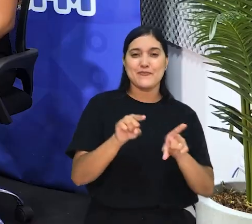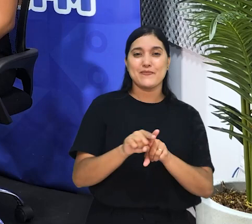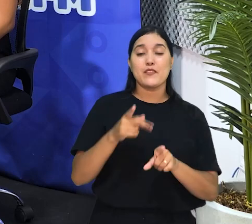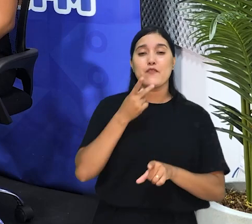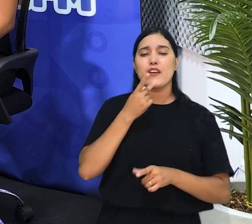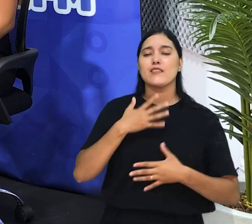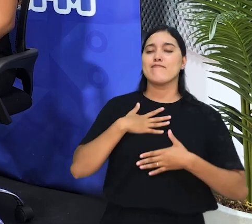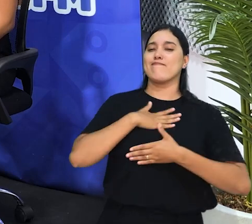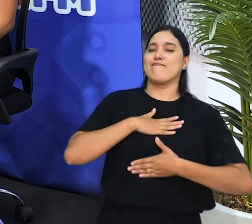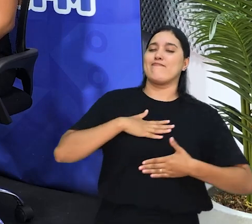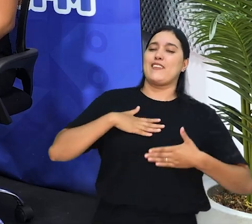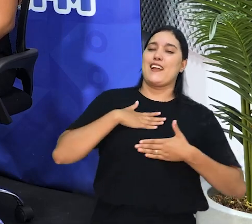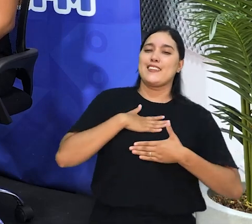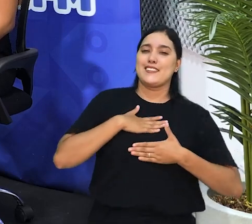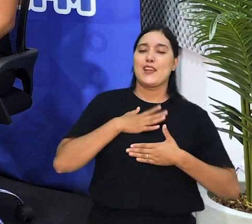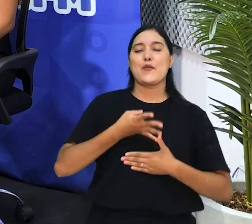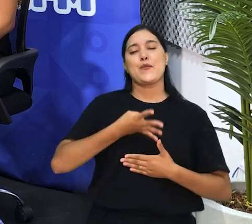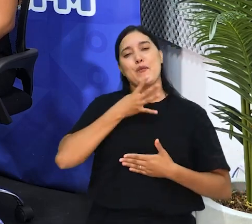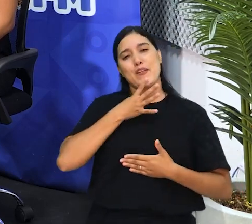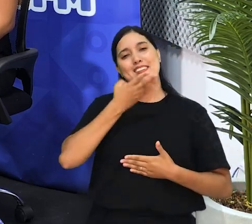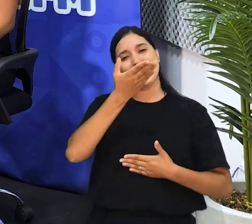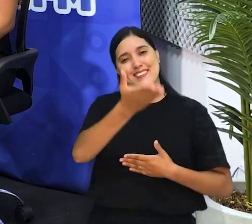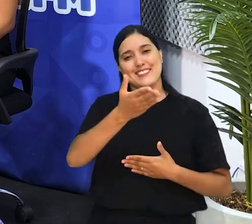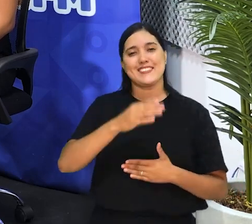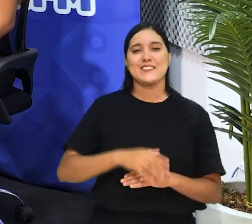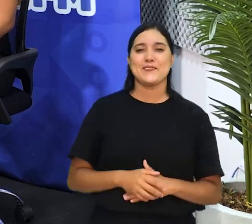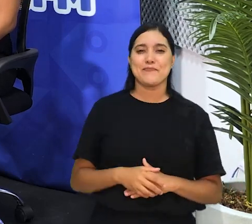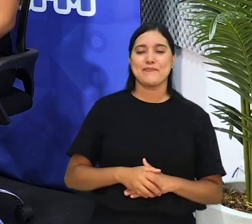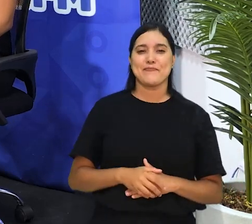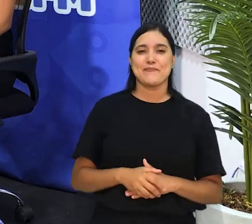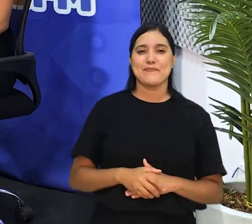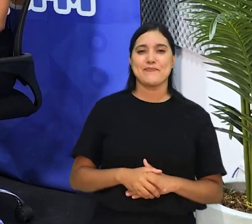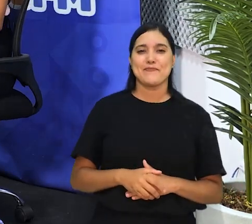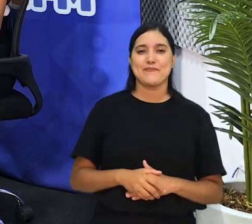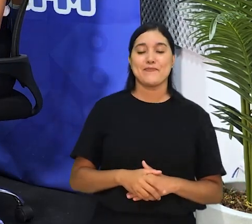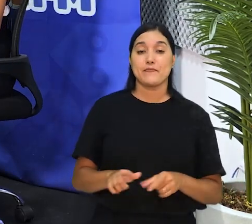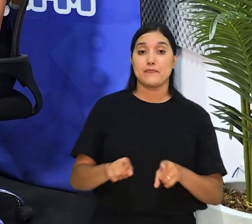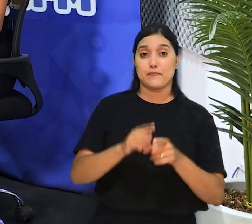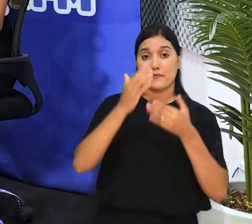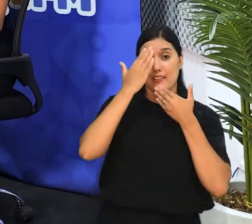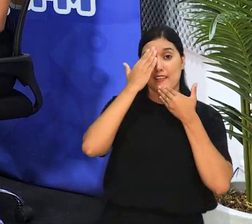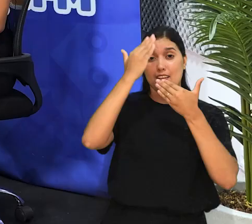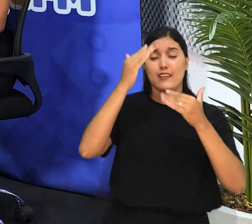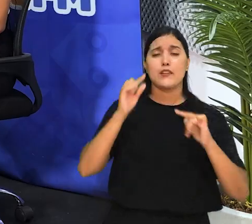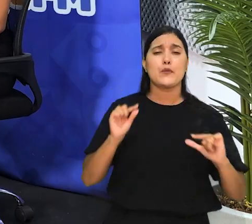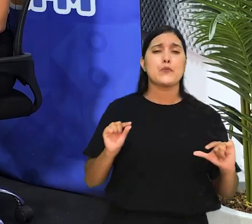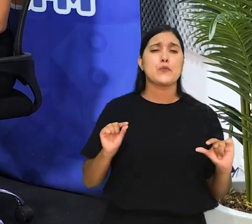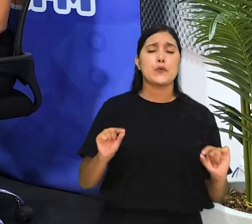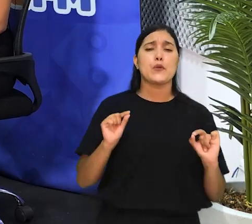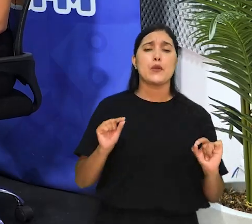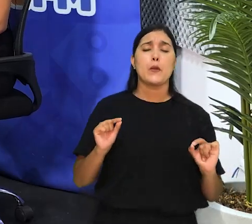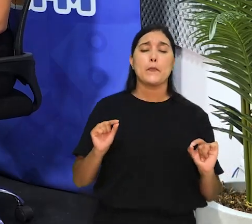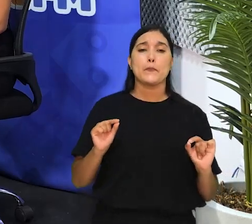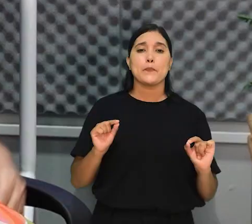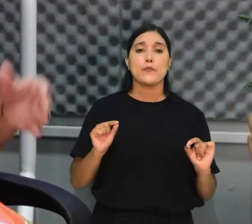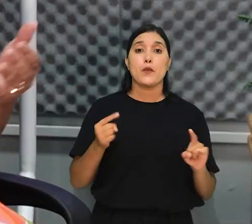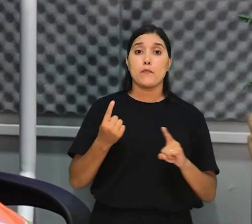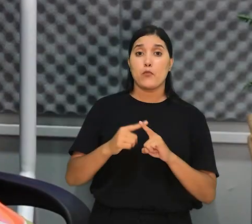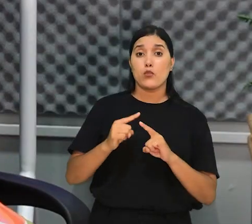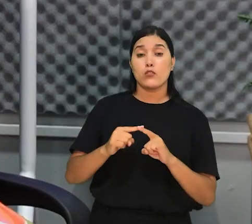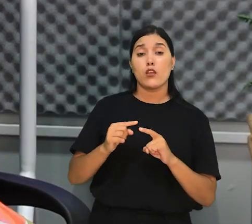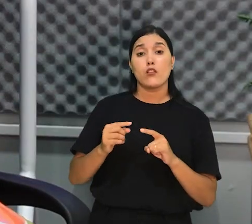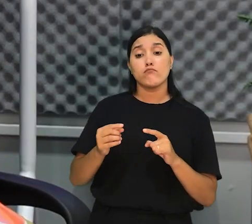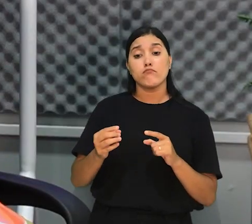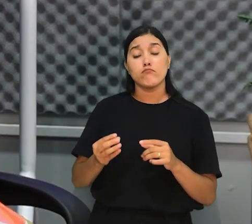que foi um prazer conhecer vocês. Legal. E agradecer, né, por nos